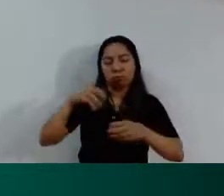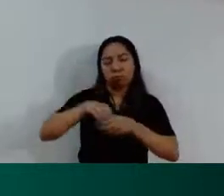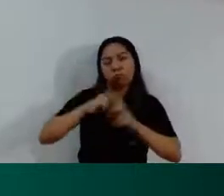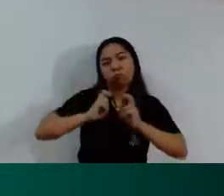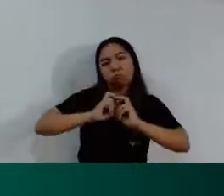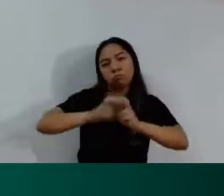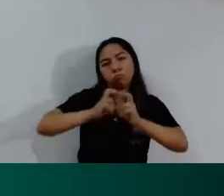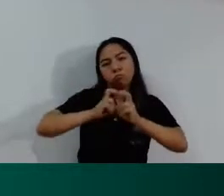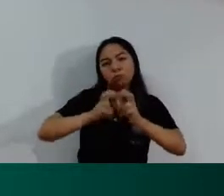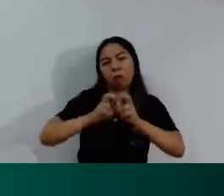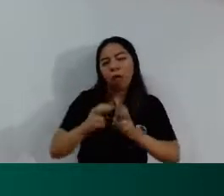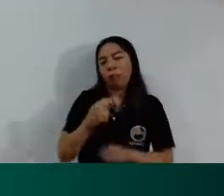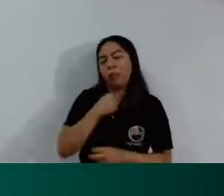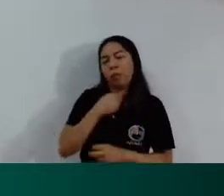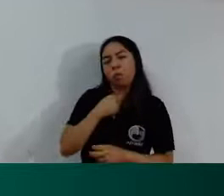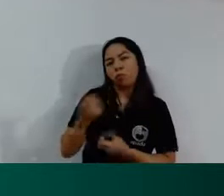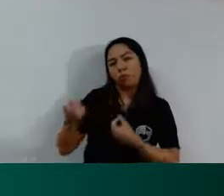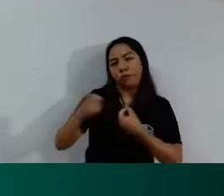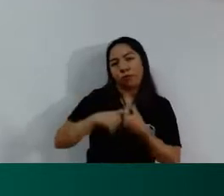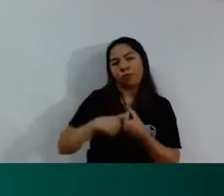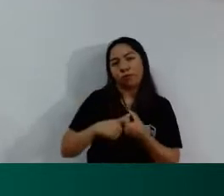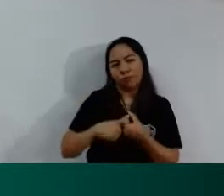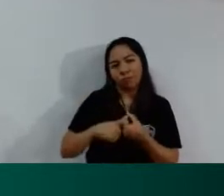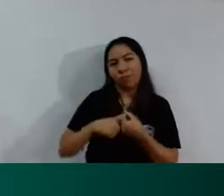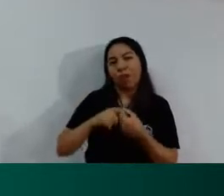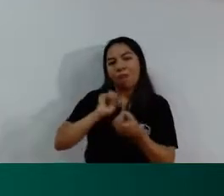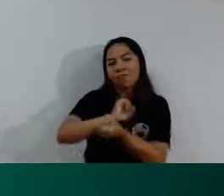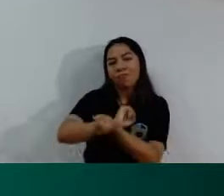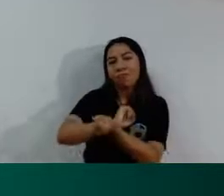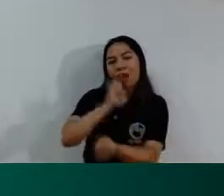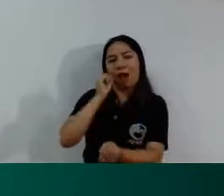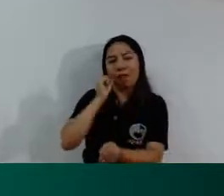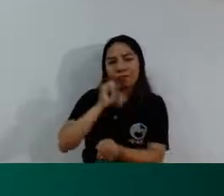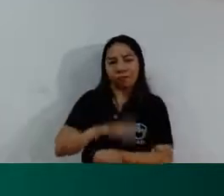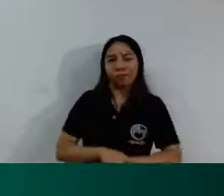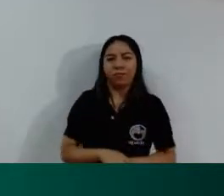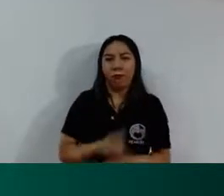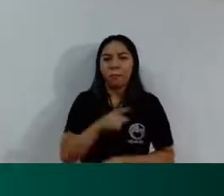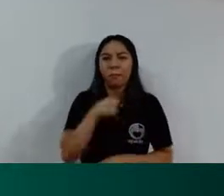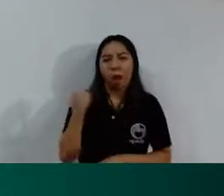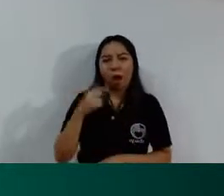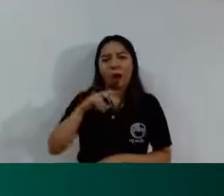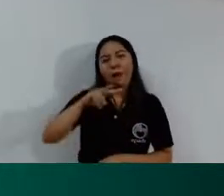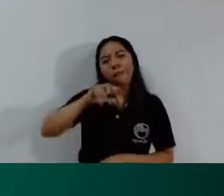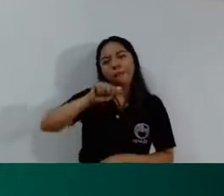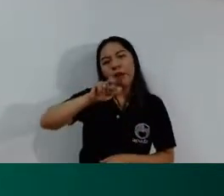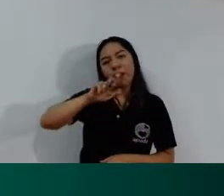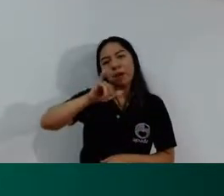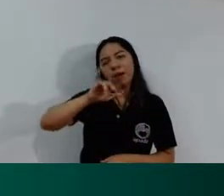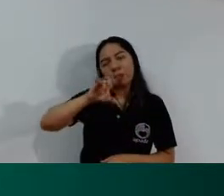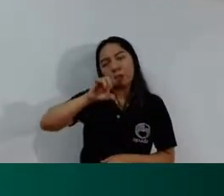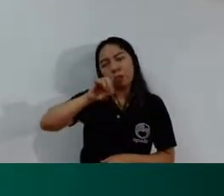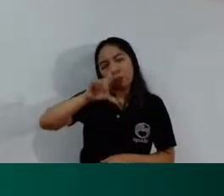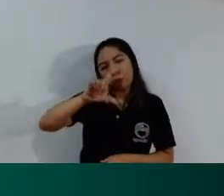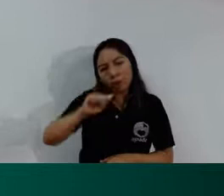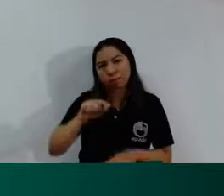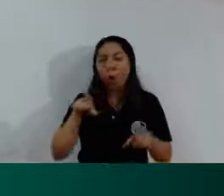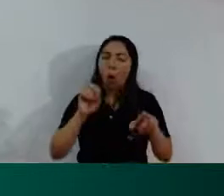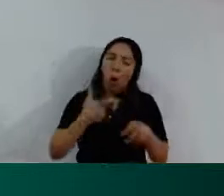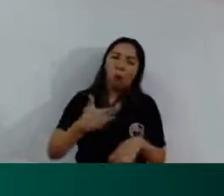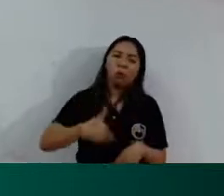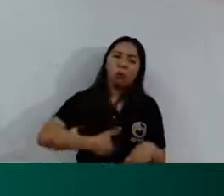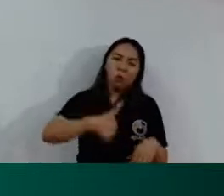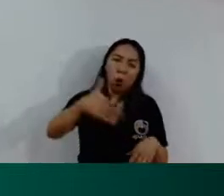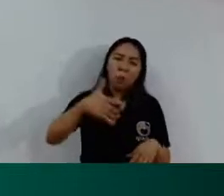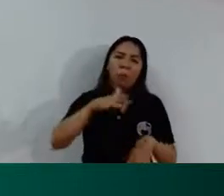trem e o cara aí não podia mais voltar e ficava lá até morrer de varíola ou de fome para essa história não é engraçada né mas